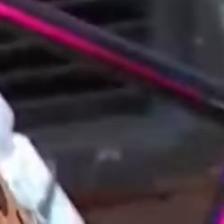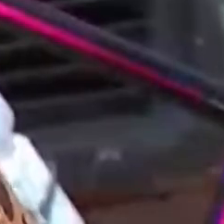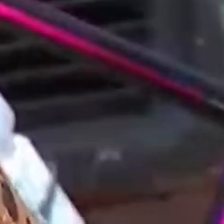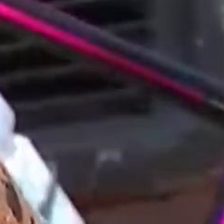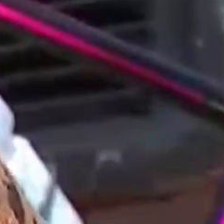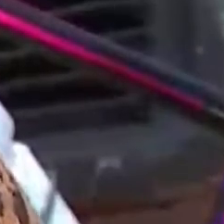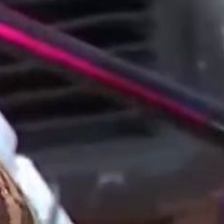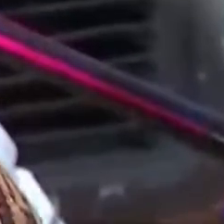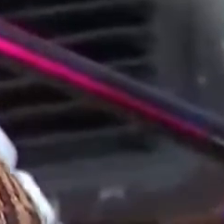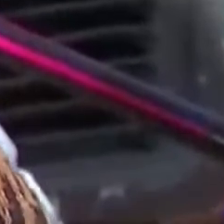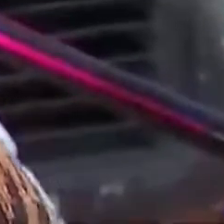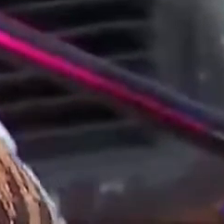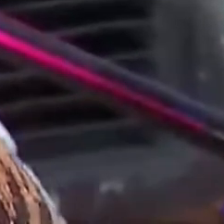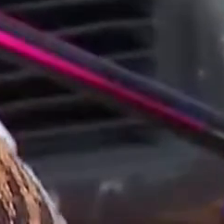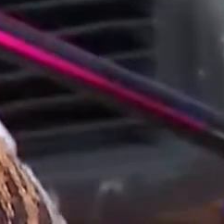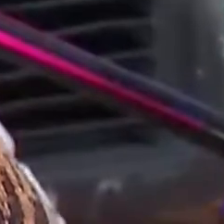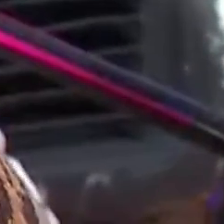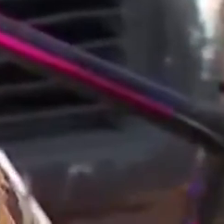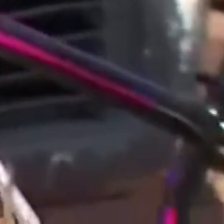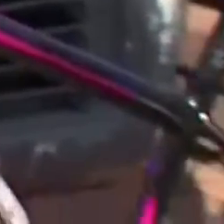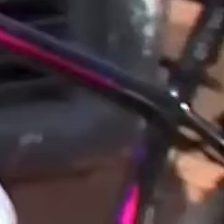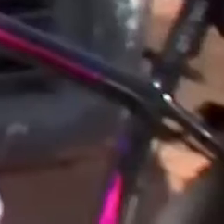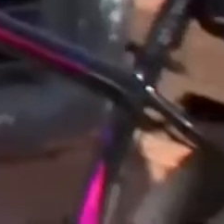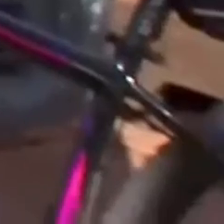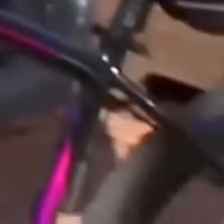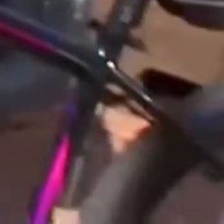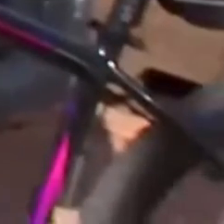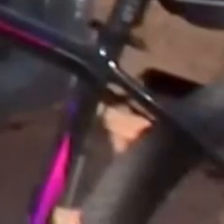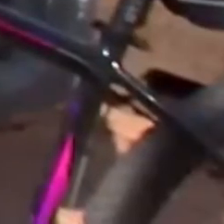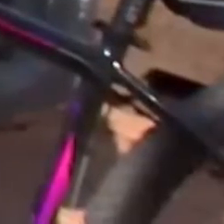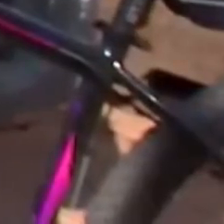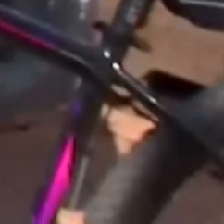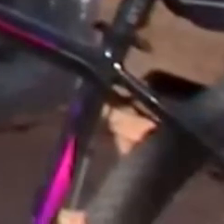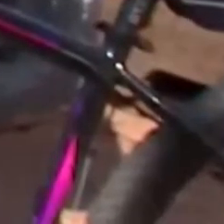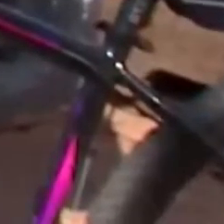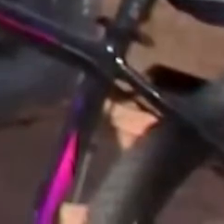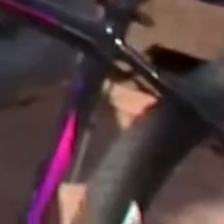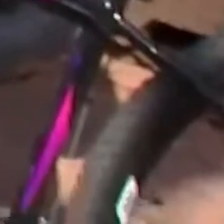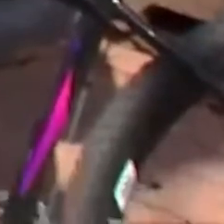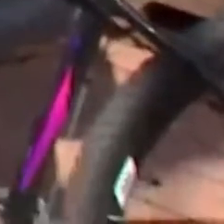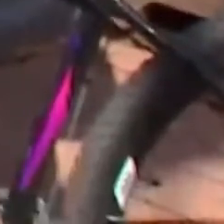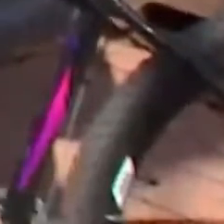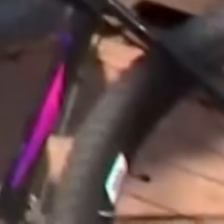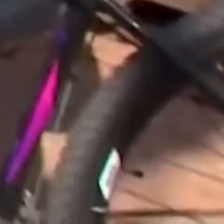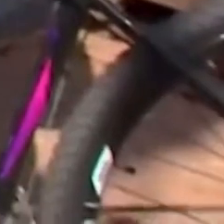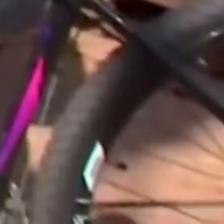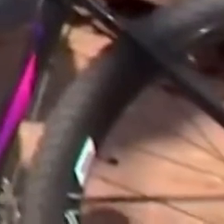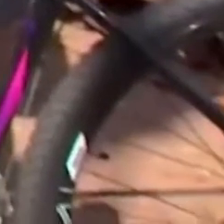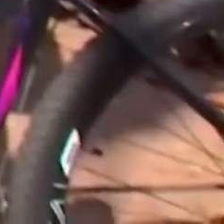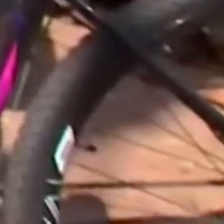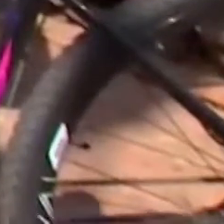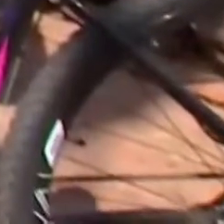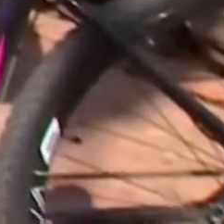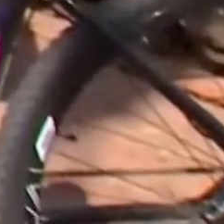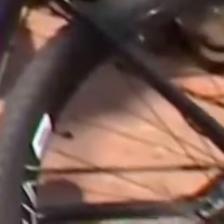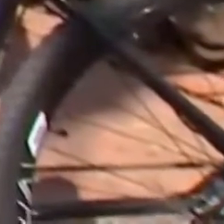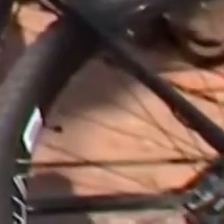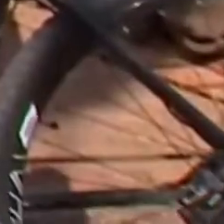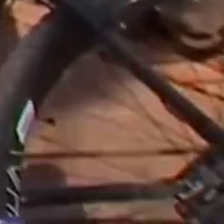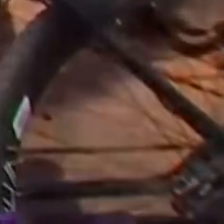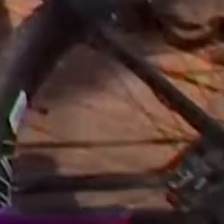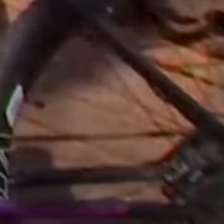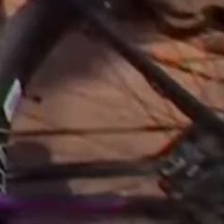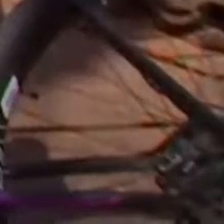vai comprar a sua, como contou Maria de Lourdes, moradora do bairro há 20 anos. Eu não tinha